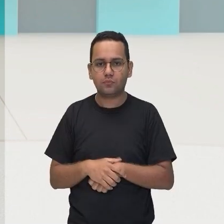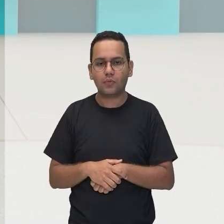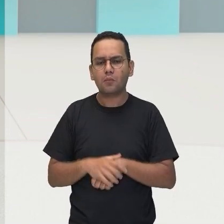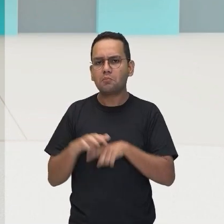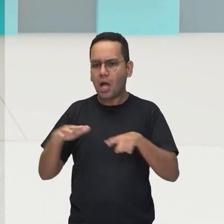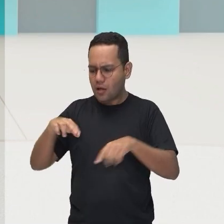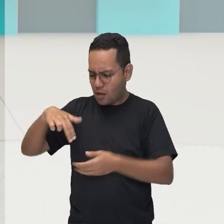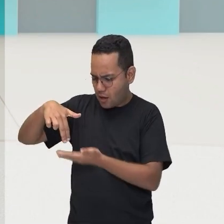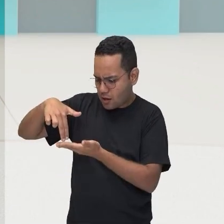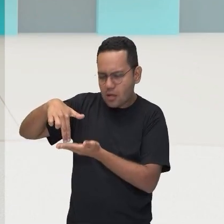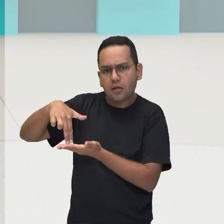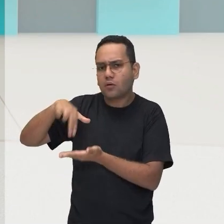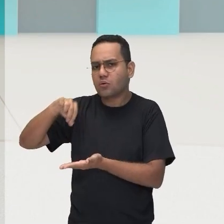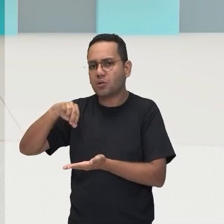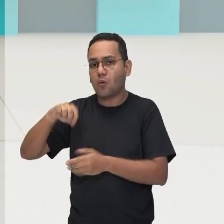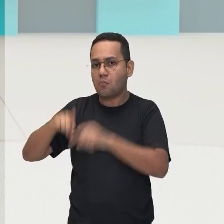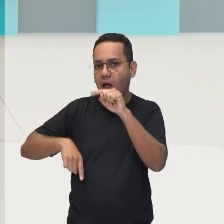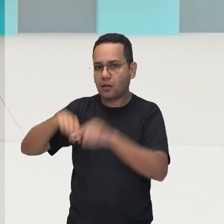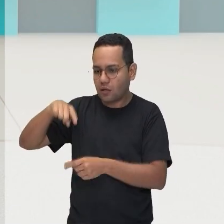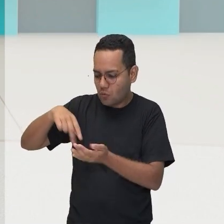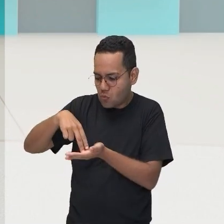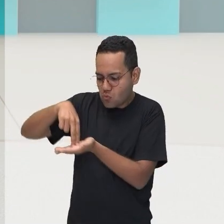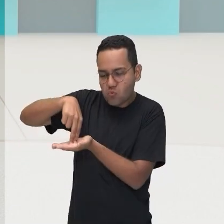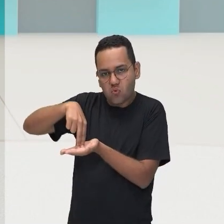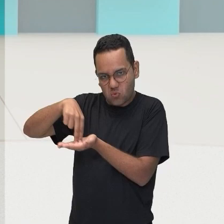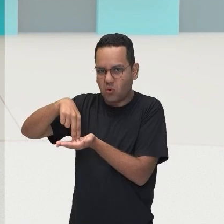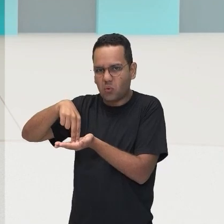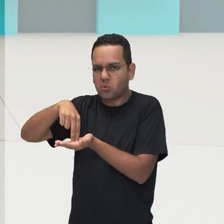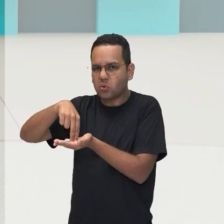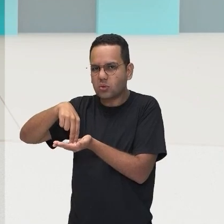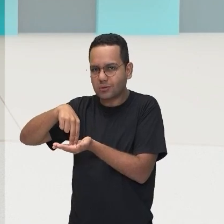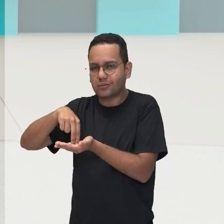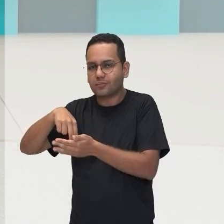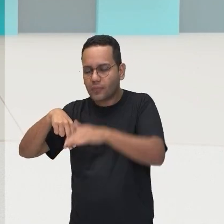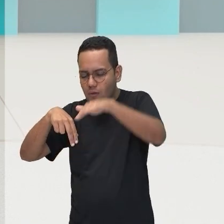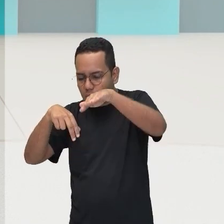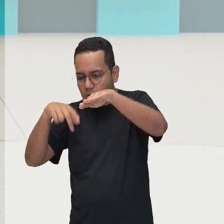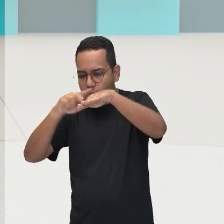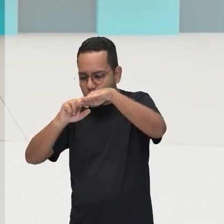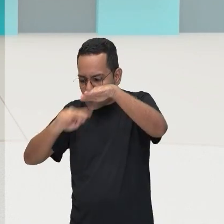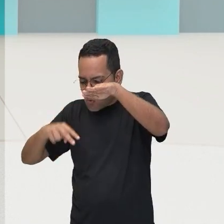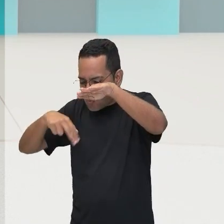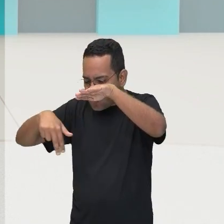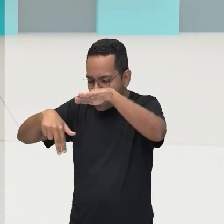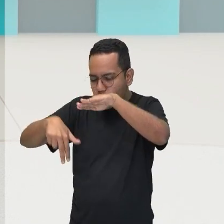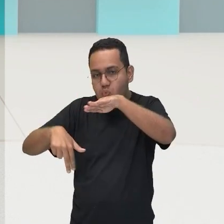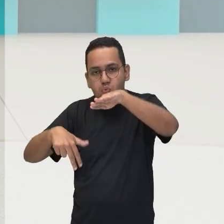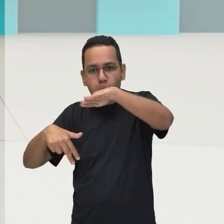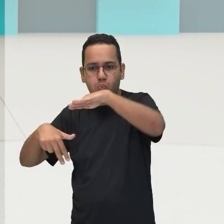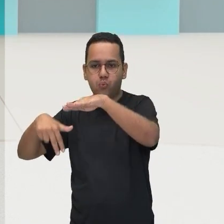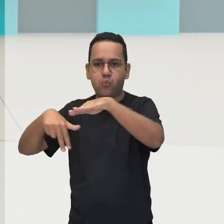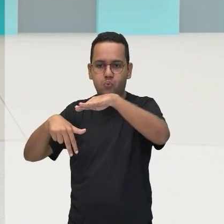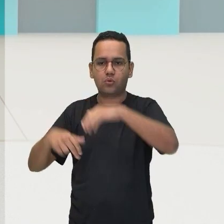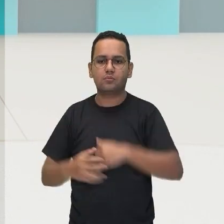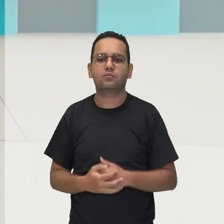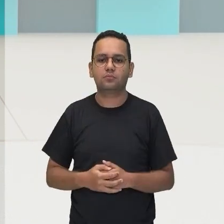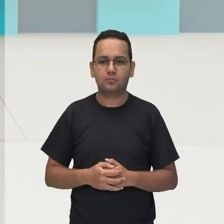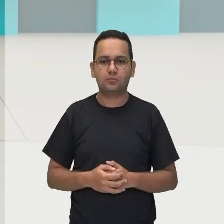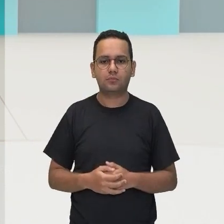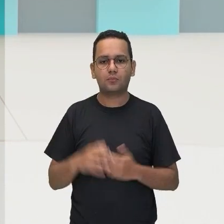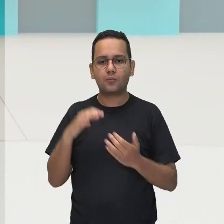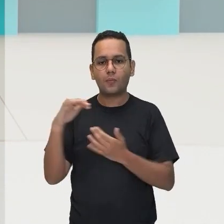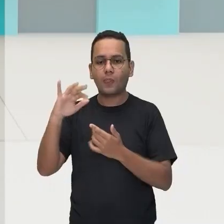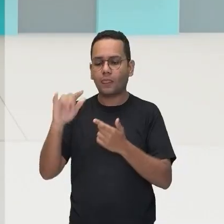ali uma prancha pequena, onde ela vai poder deslizar na água. Outra atividade que